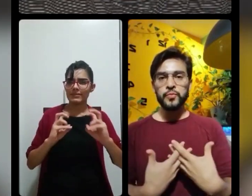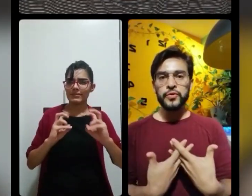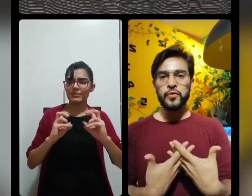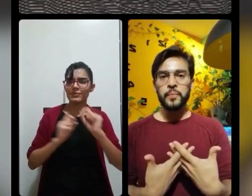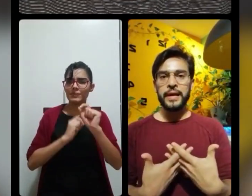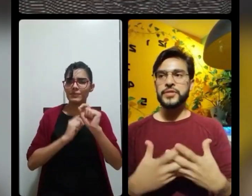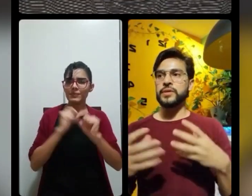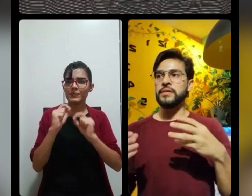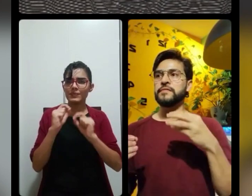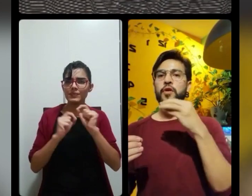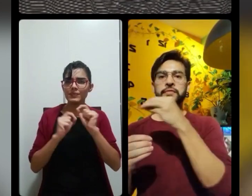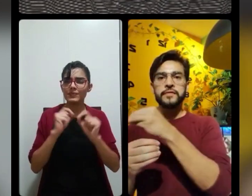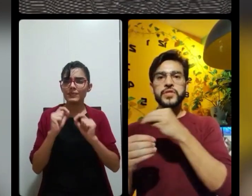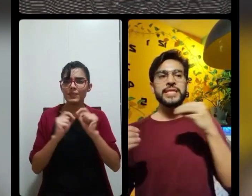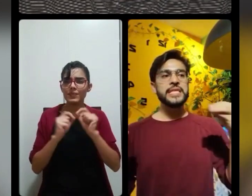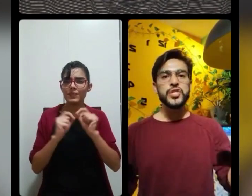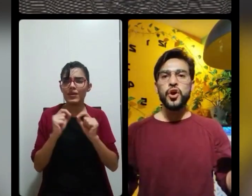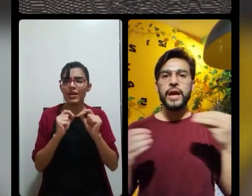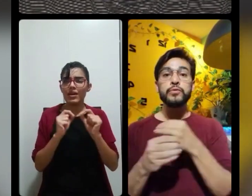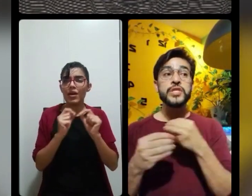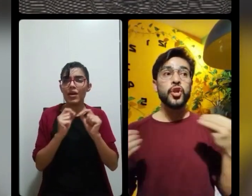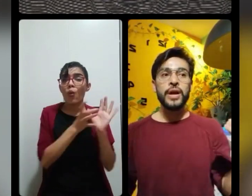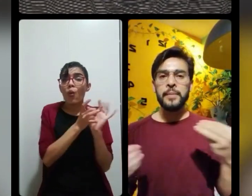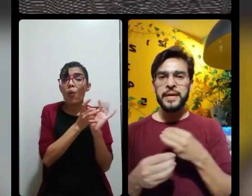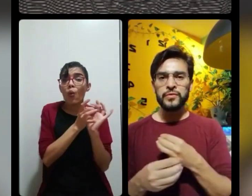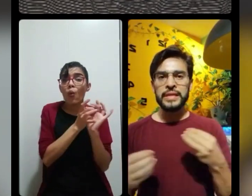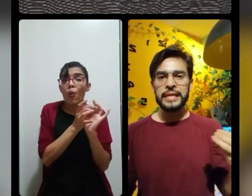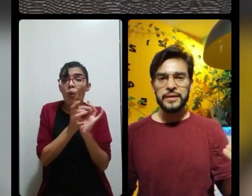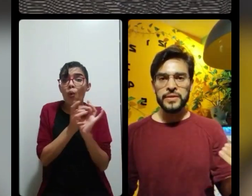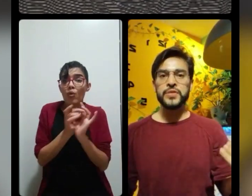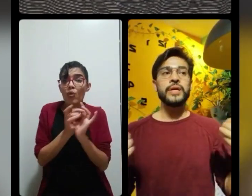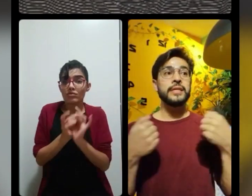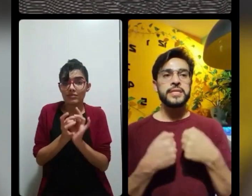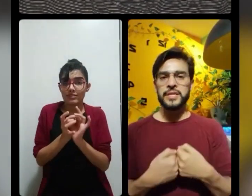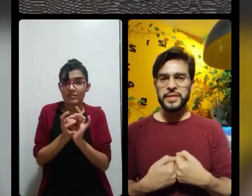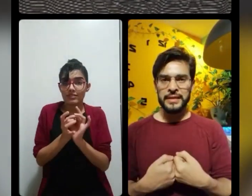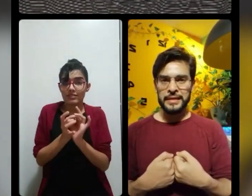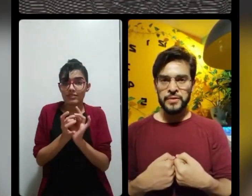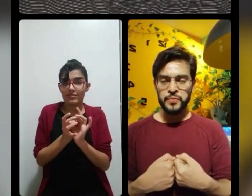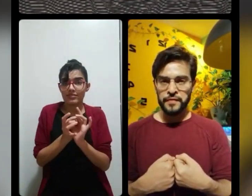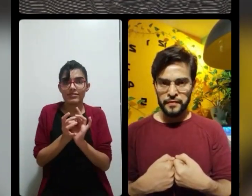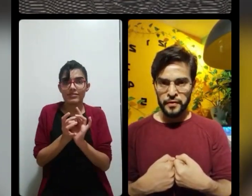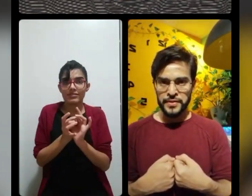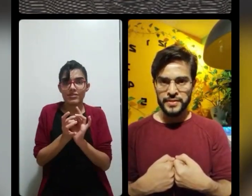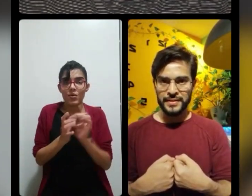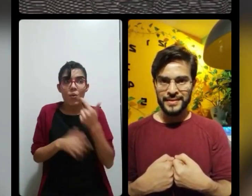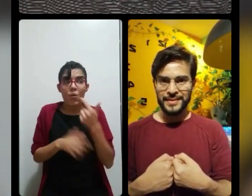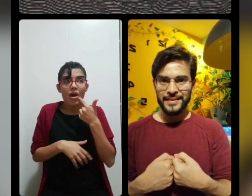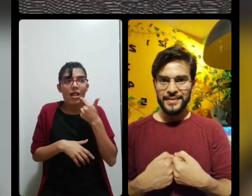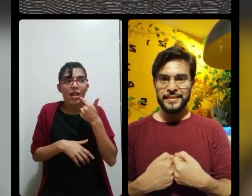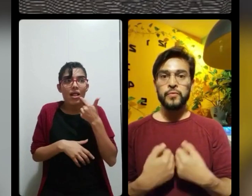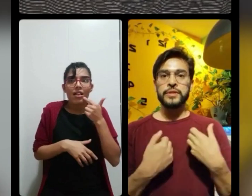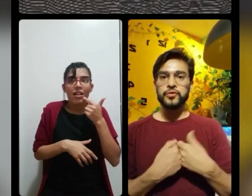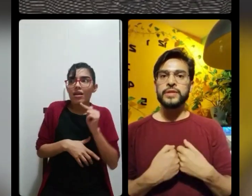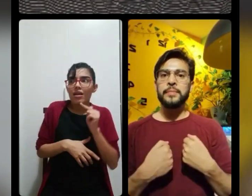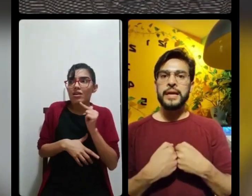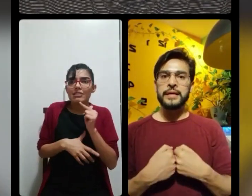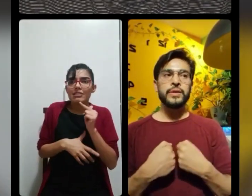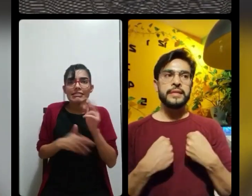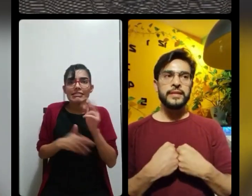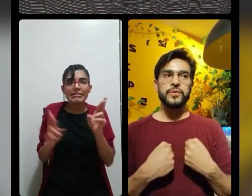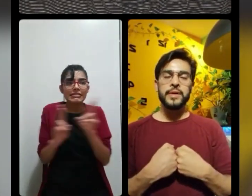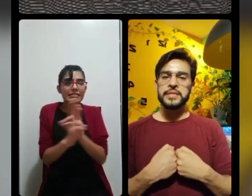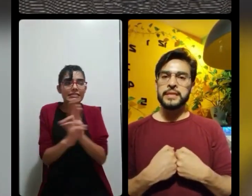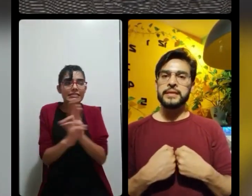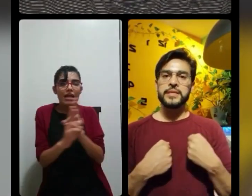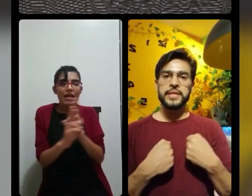um contexto muito complexo que envolve você um deslocamento de línguas e uma tensão entre línguas muito fortes. Sim. Então, quando eu estou